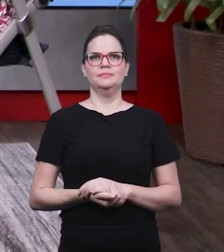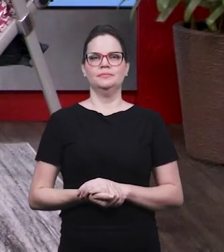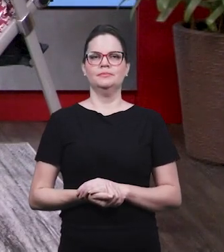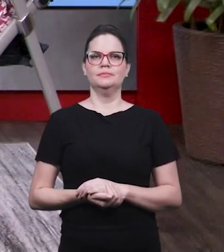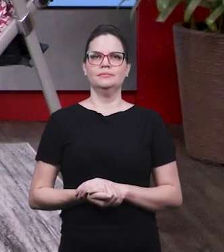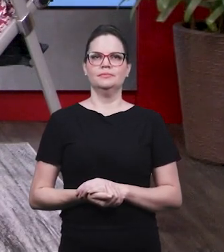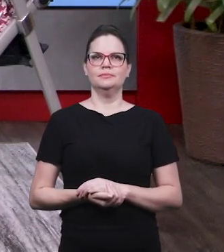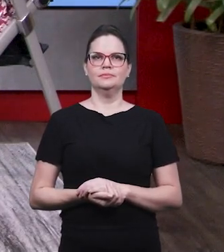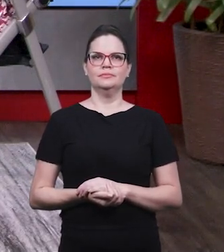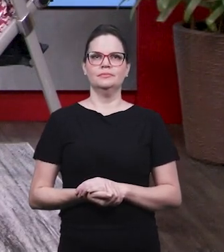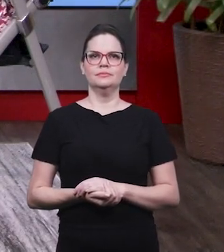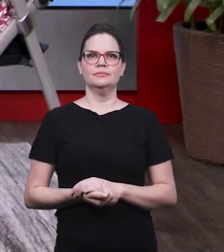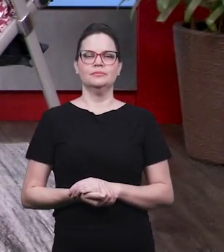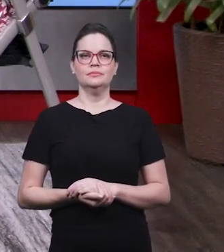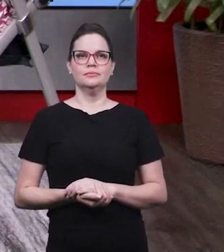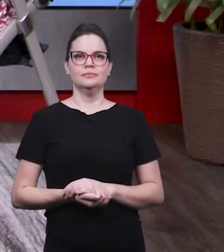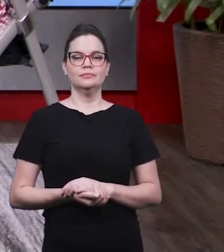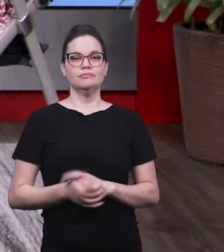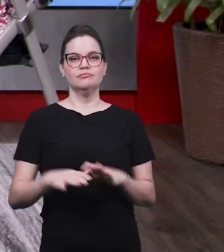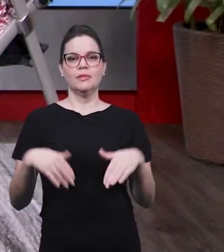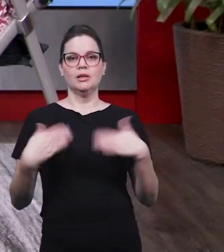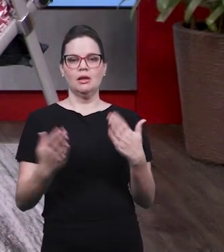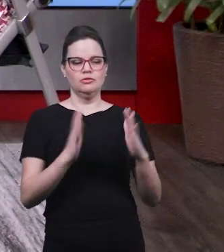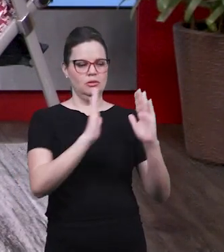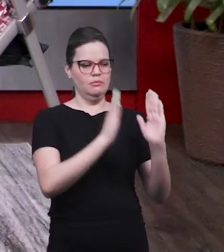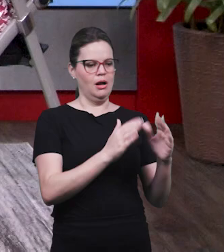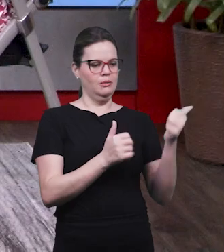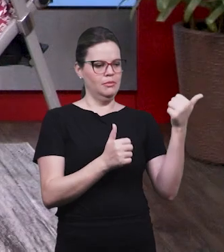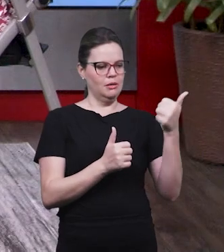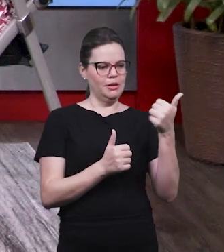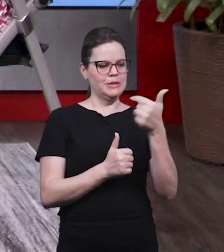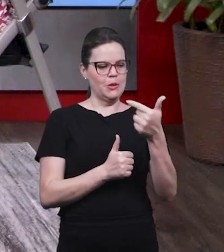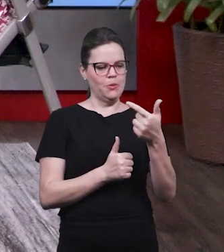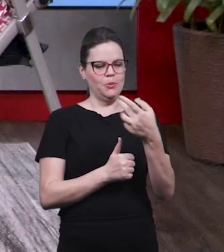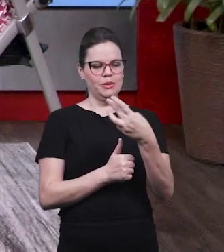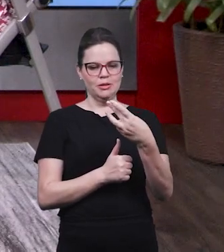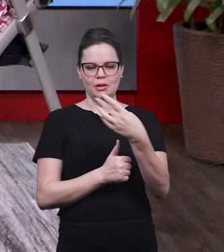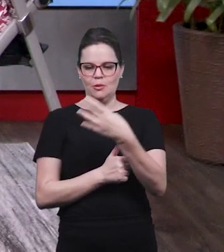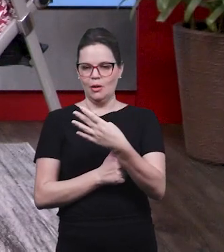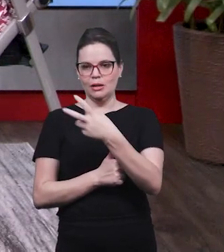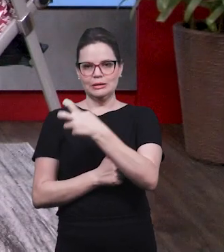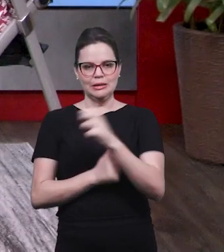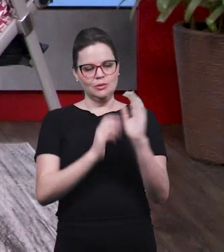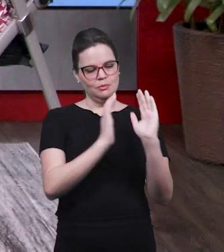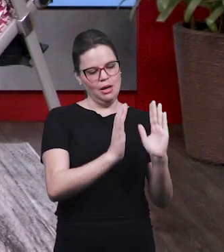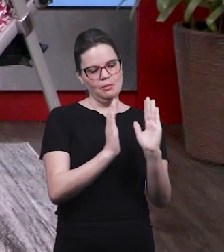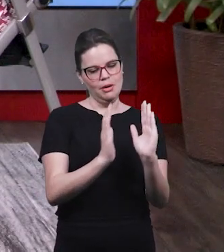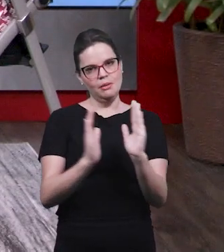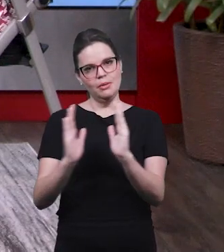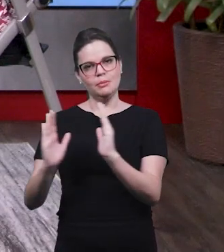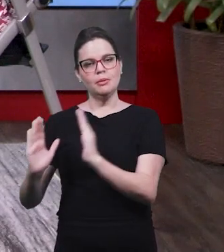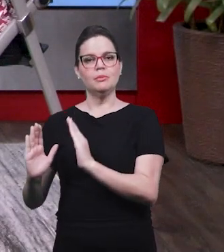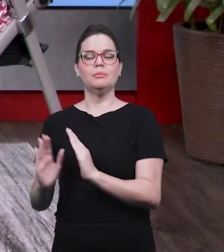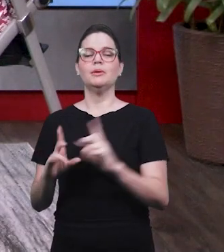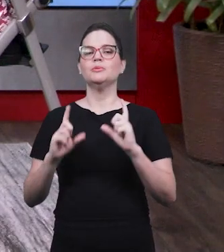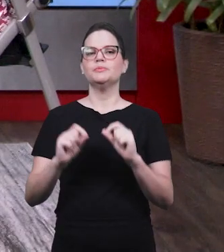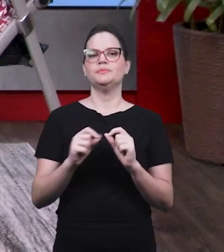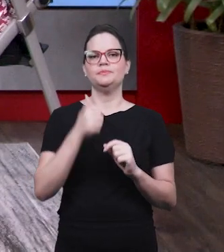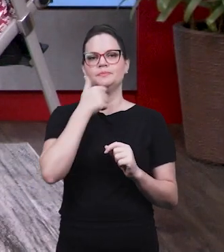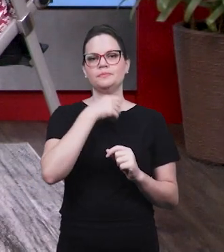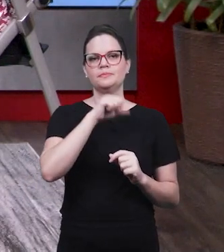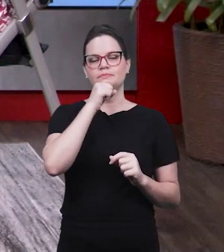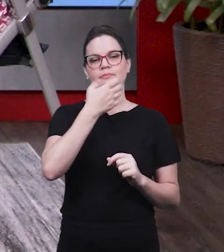E aí, então, já tendo todo esse acompanhamento, né? Então, os pais, os cuidadores também, eles